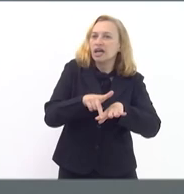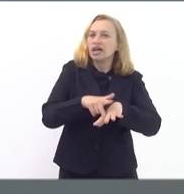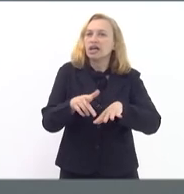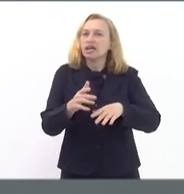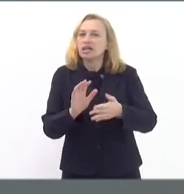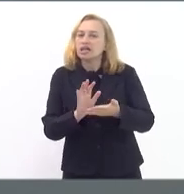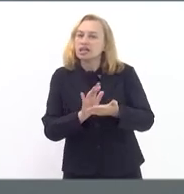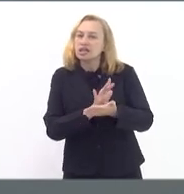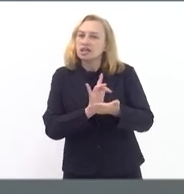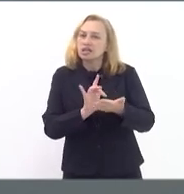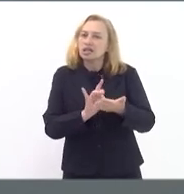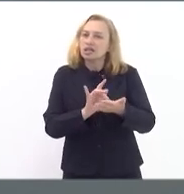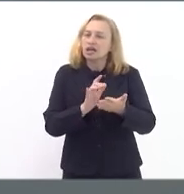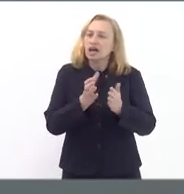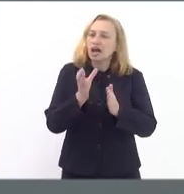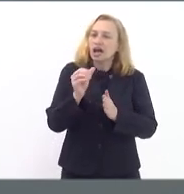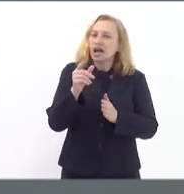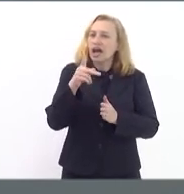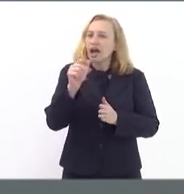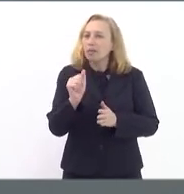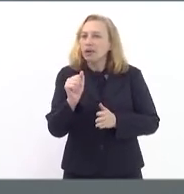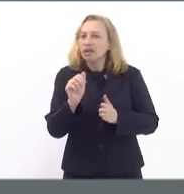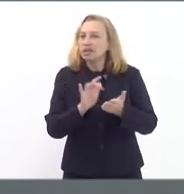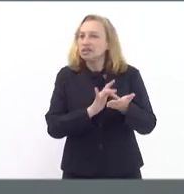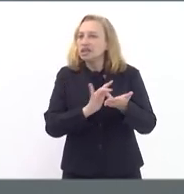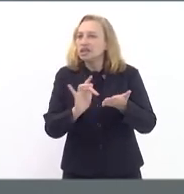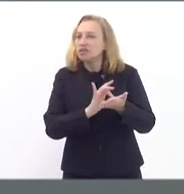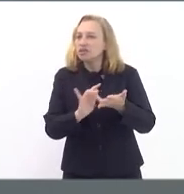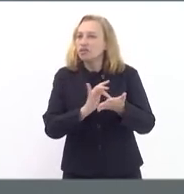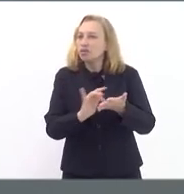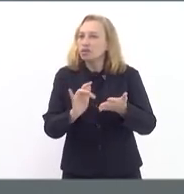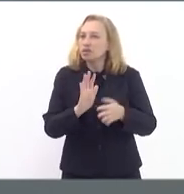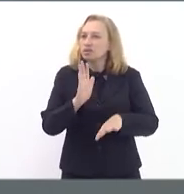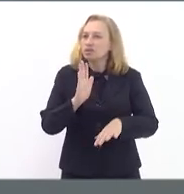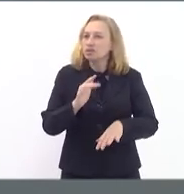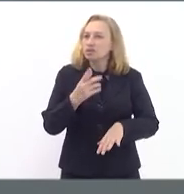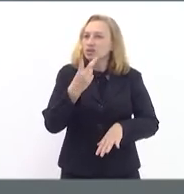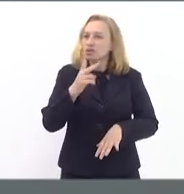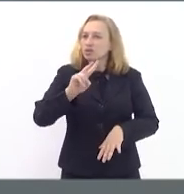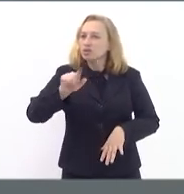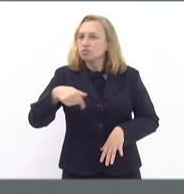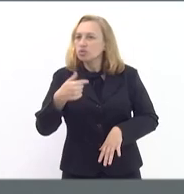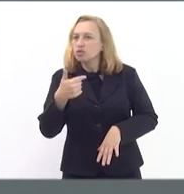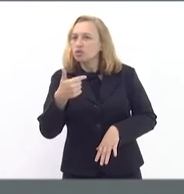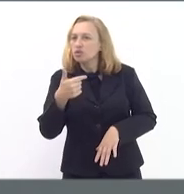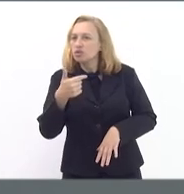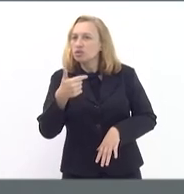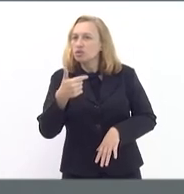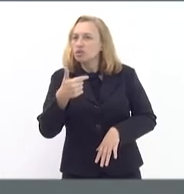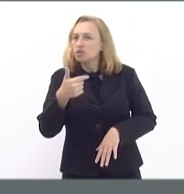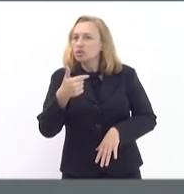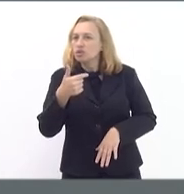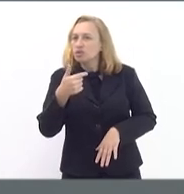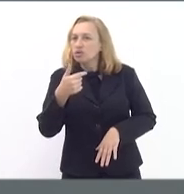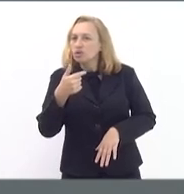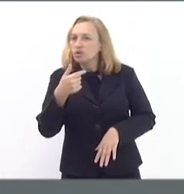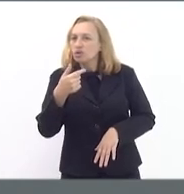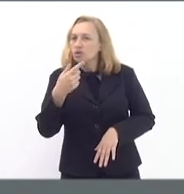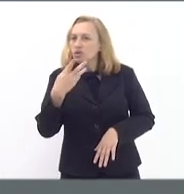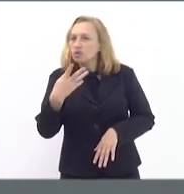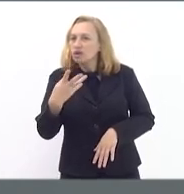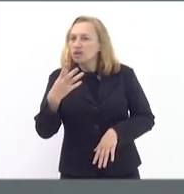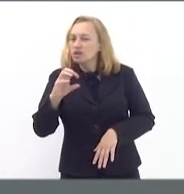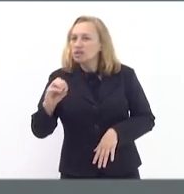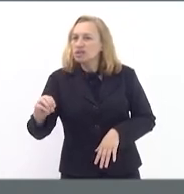óculos um quantidade tipo 2.400 maço de cigarros extinção cigarros de podem ser produção todo tipo de